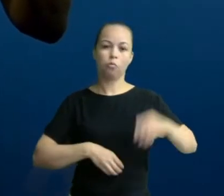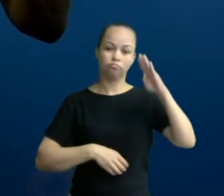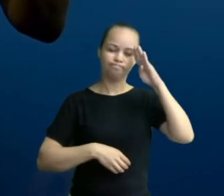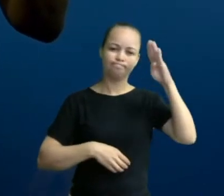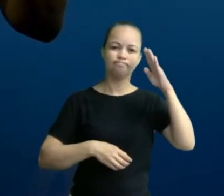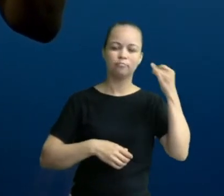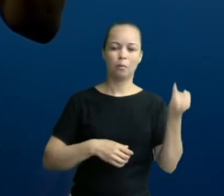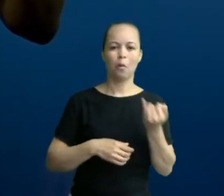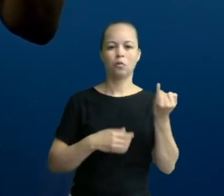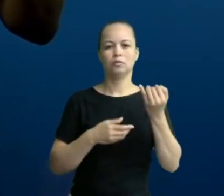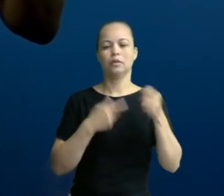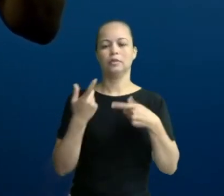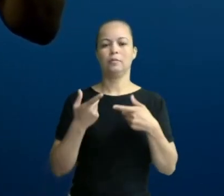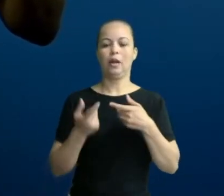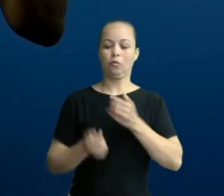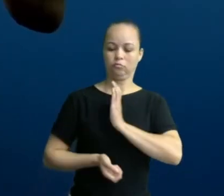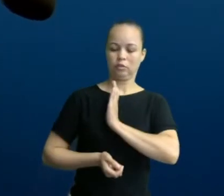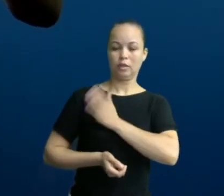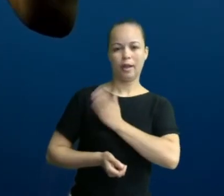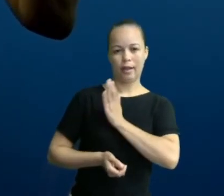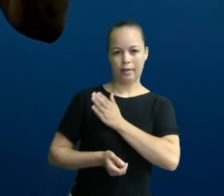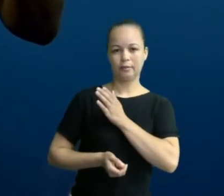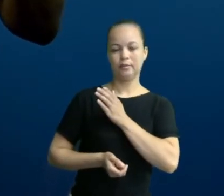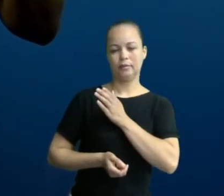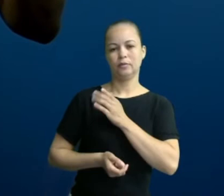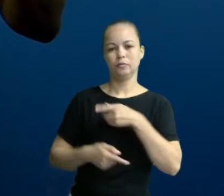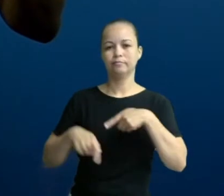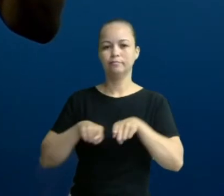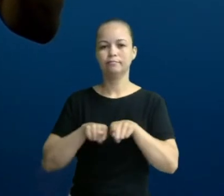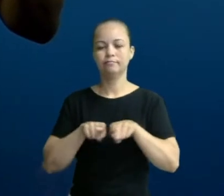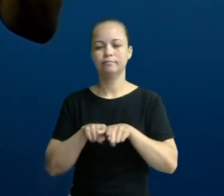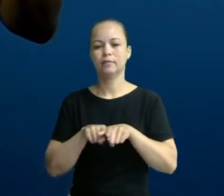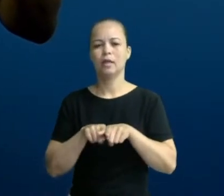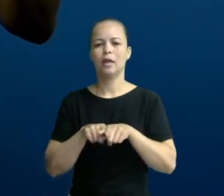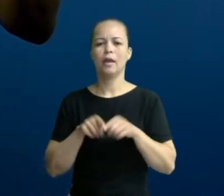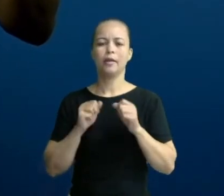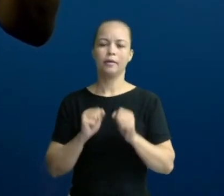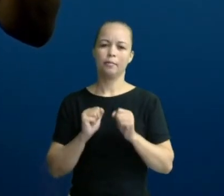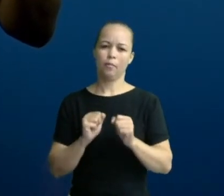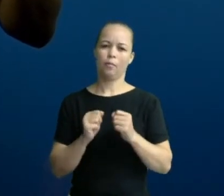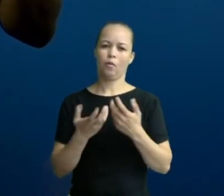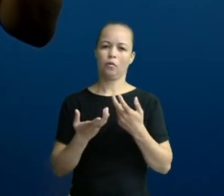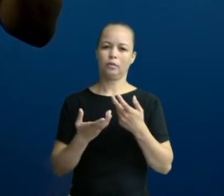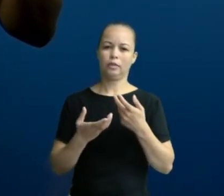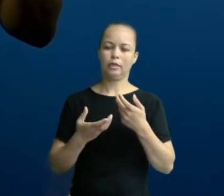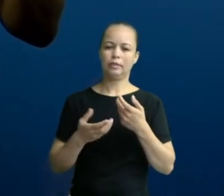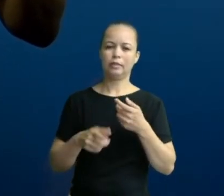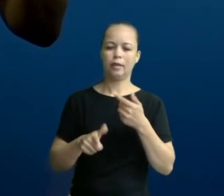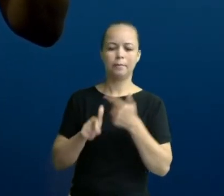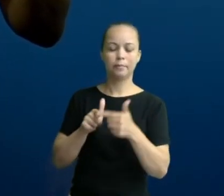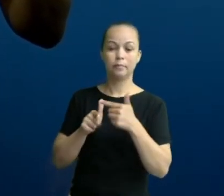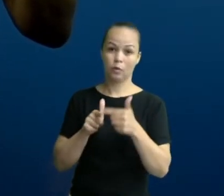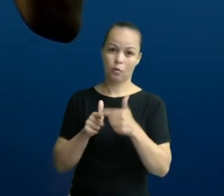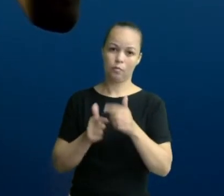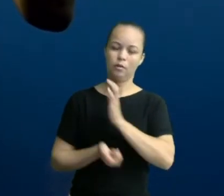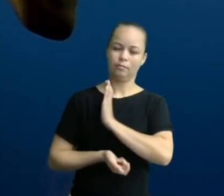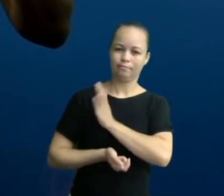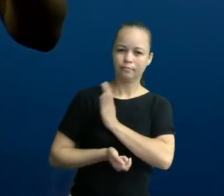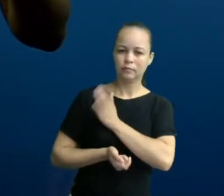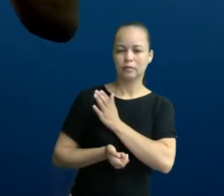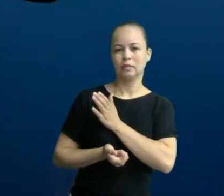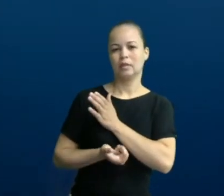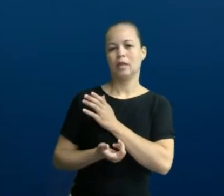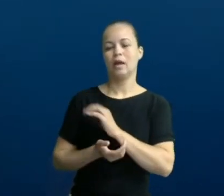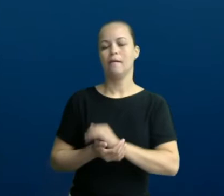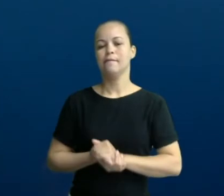onde? Para o tecido cardíaco. Pode causar uma hipertrofia desse tecido e uma